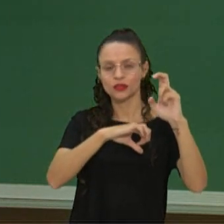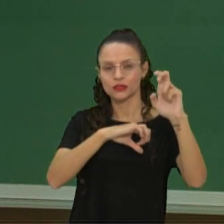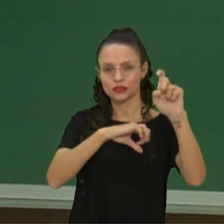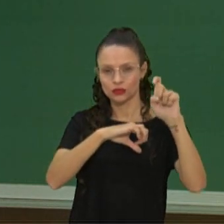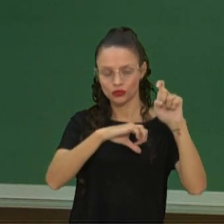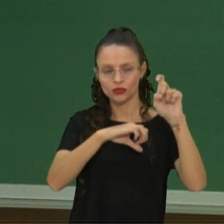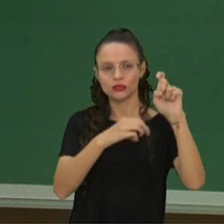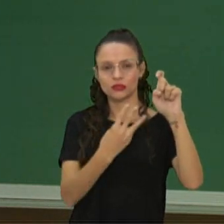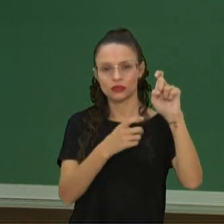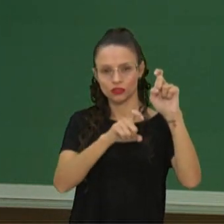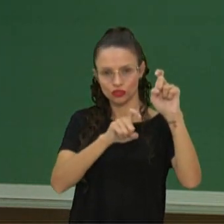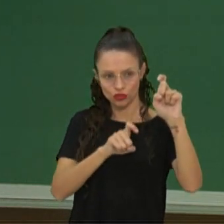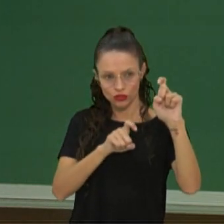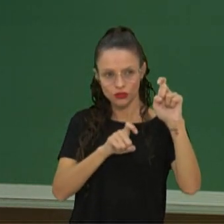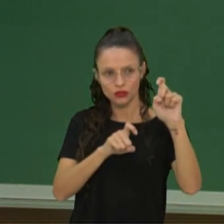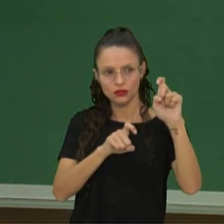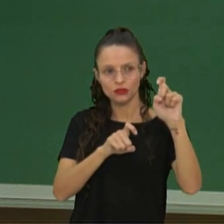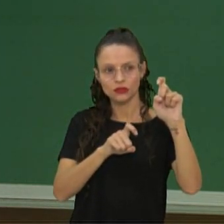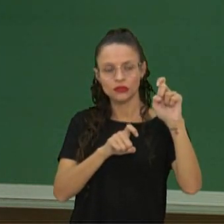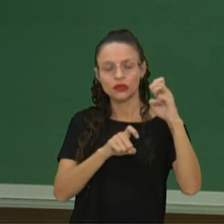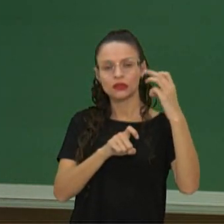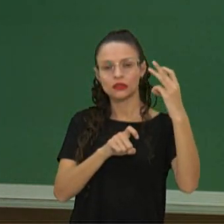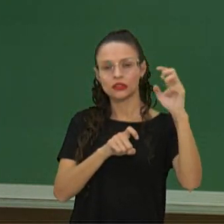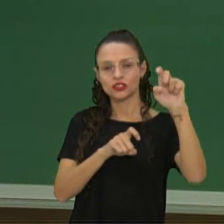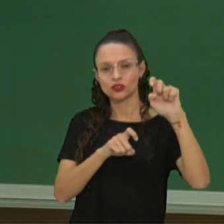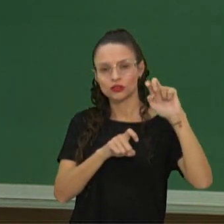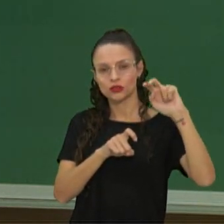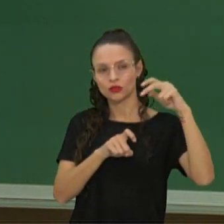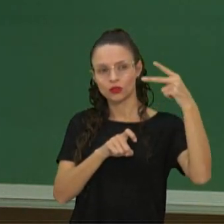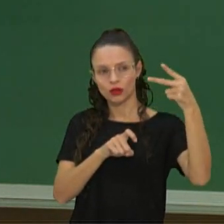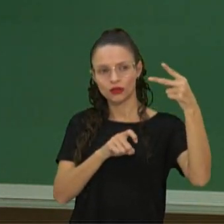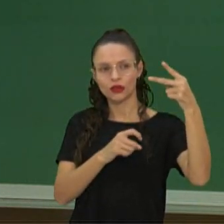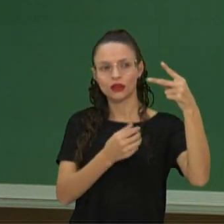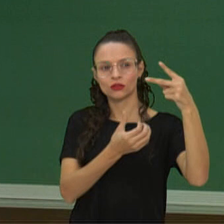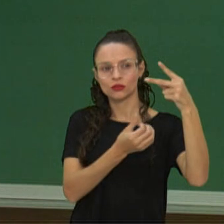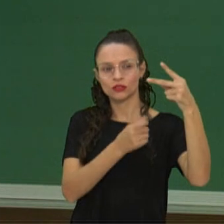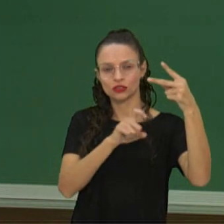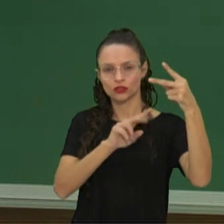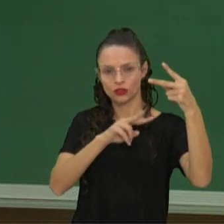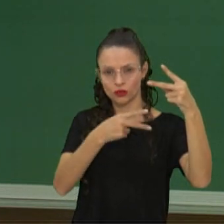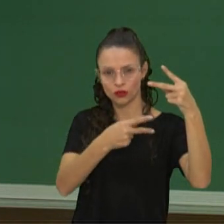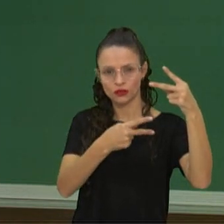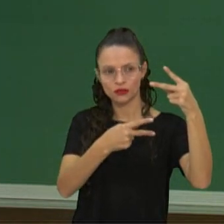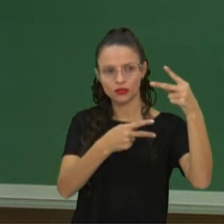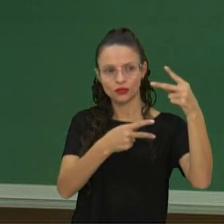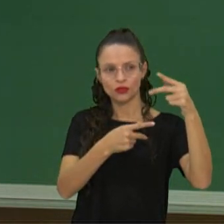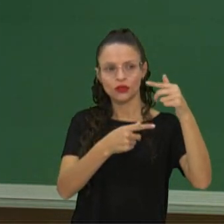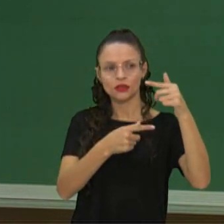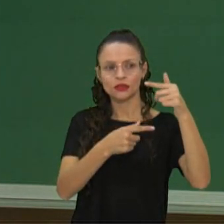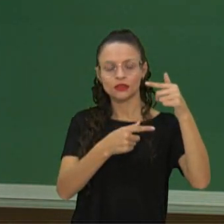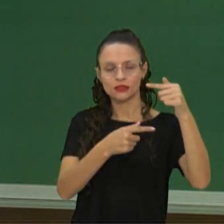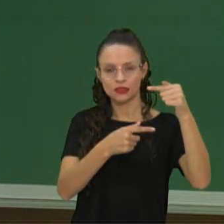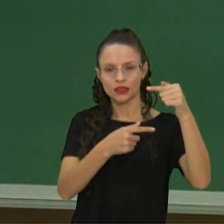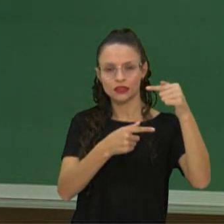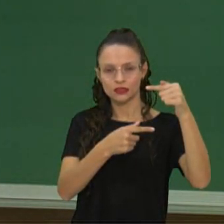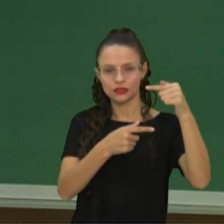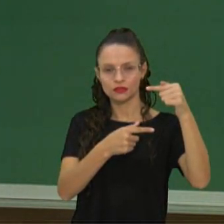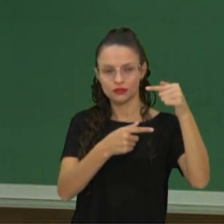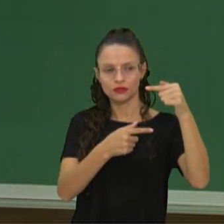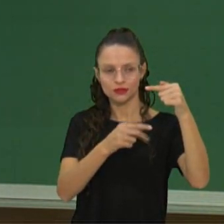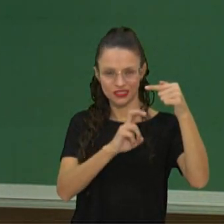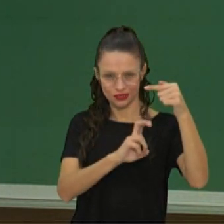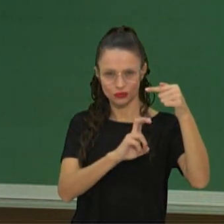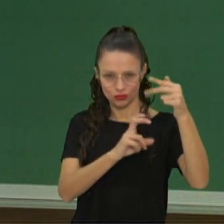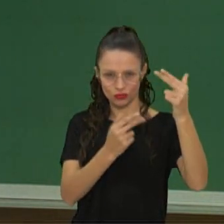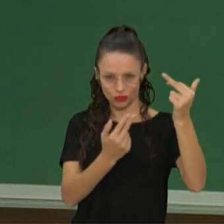do menos 5x, o mais 6x ao quadrado embaixo do menos 3x ao quadrado e o menos 7x ao cubo embaixo do mais 5x